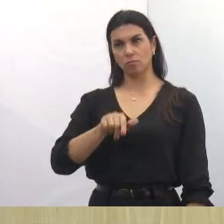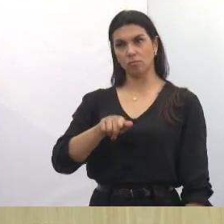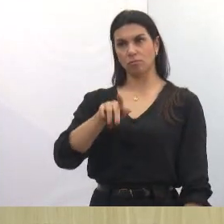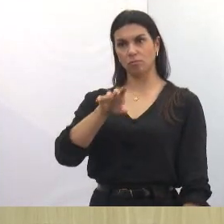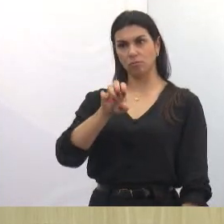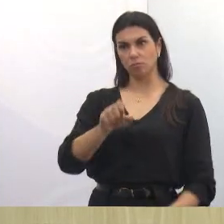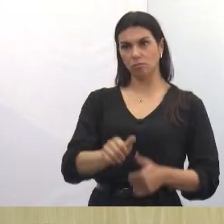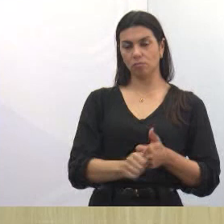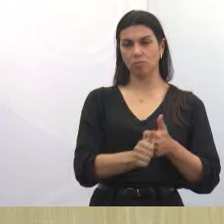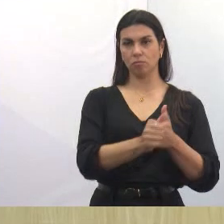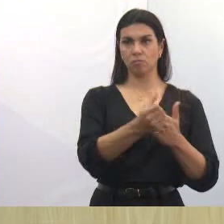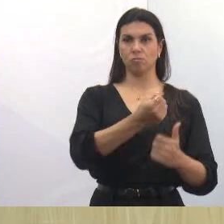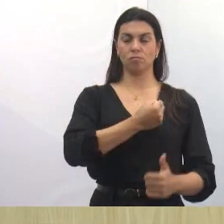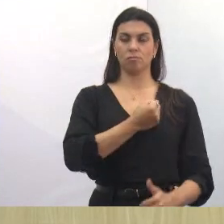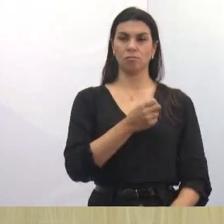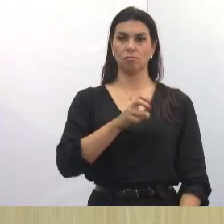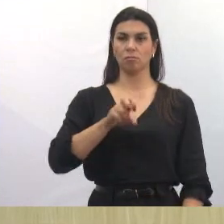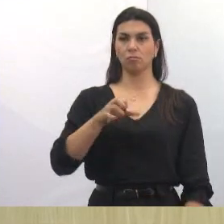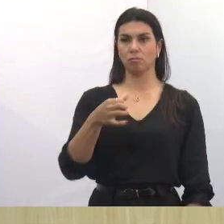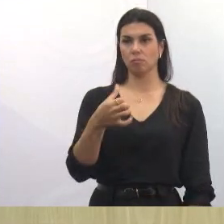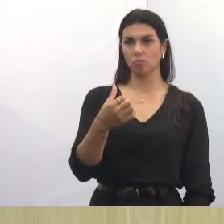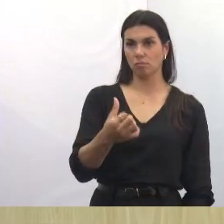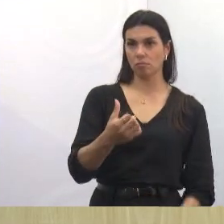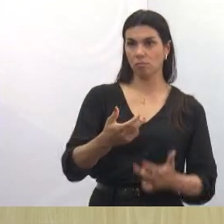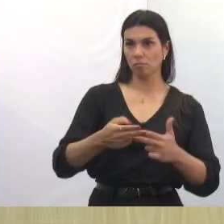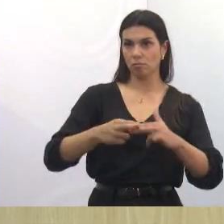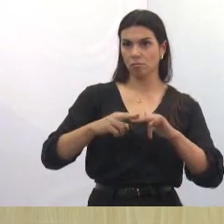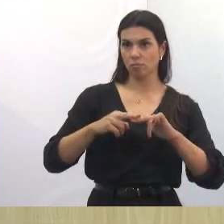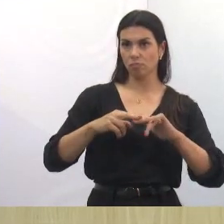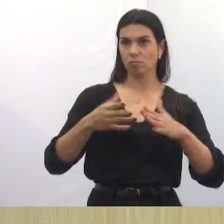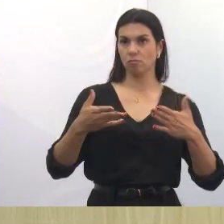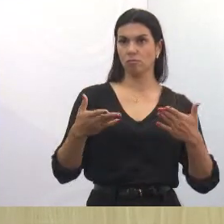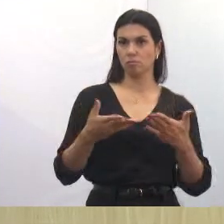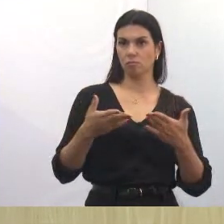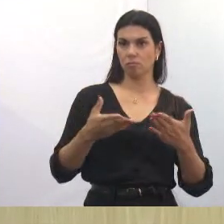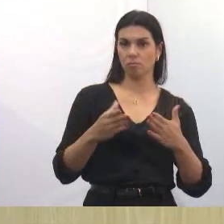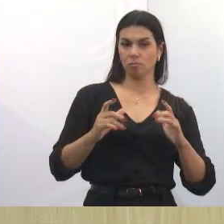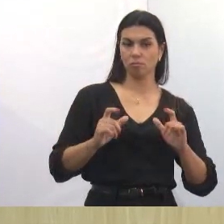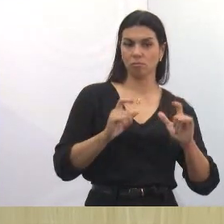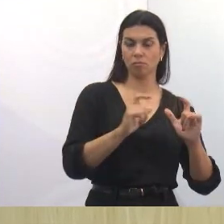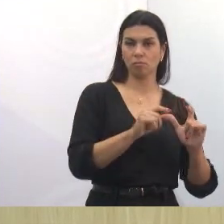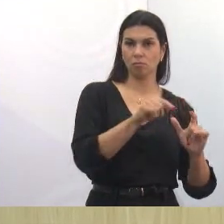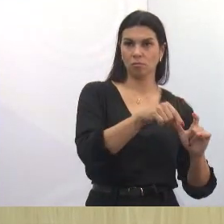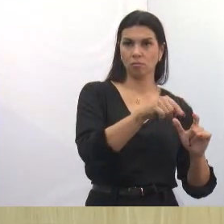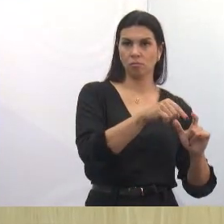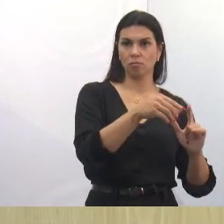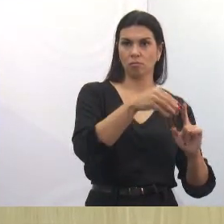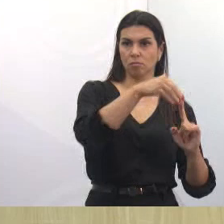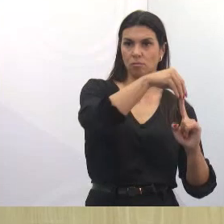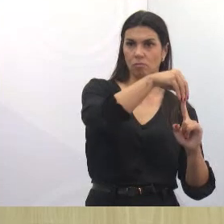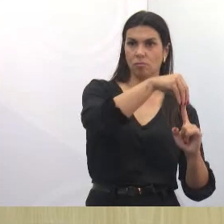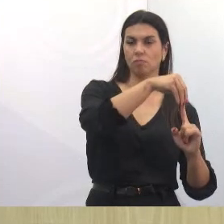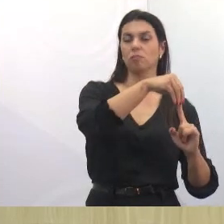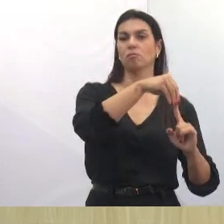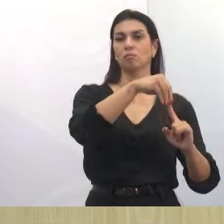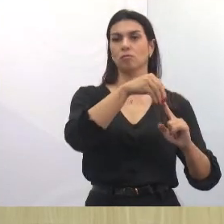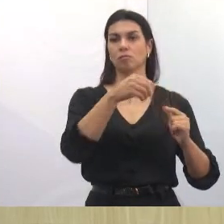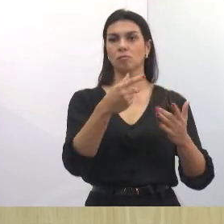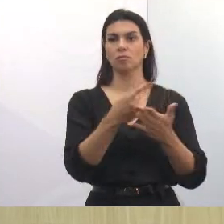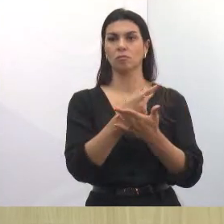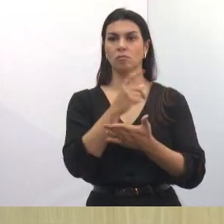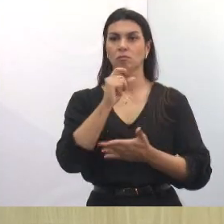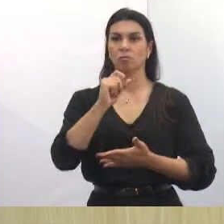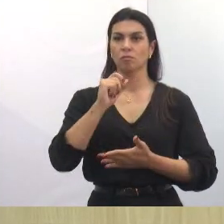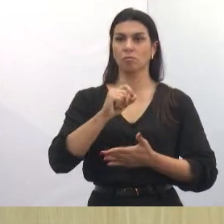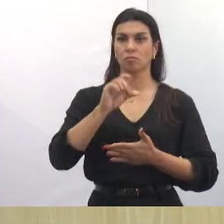ao número 56. Considerando que atualmente o local de embarque e desembarque de passageiros está